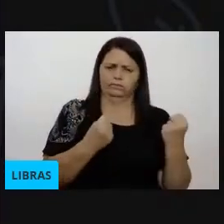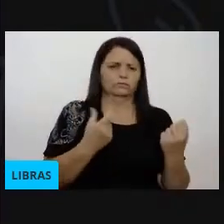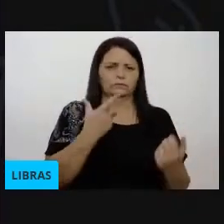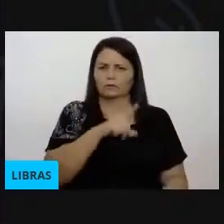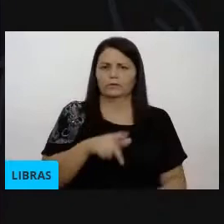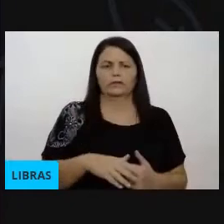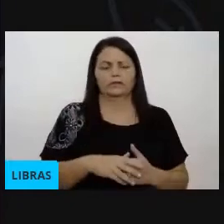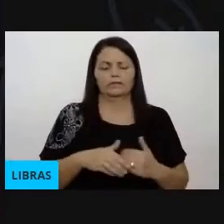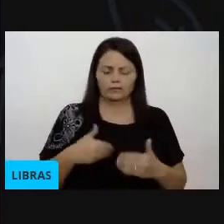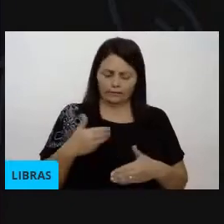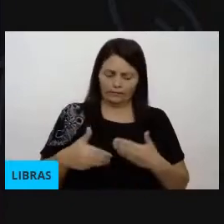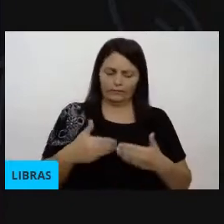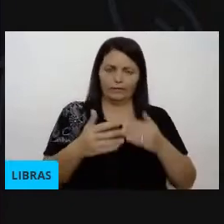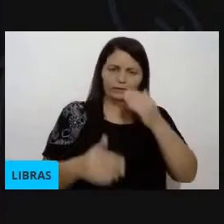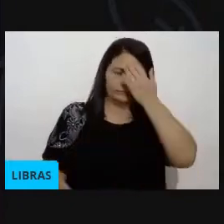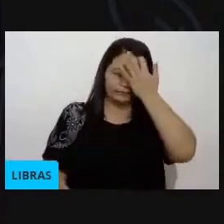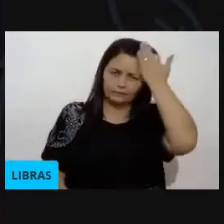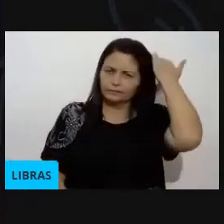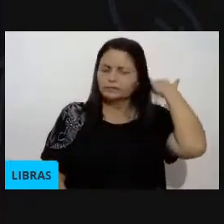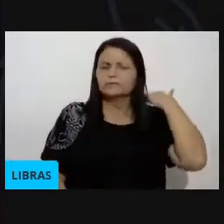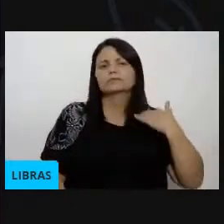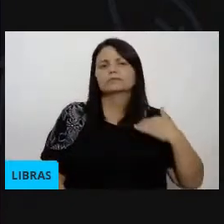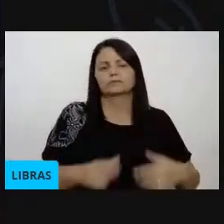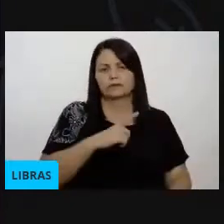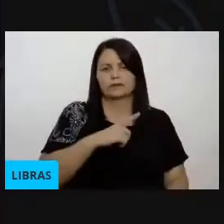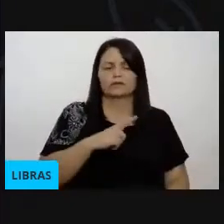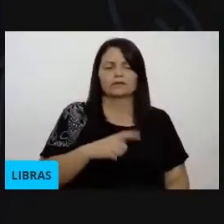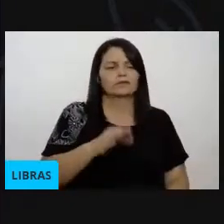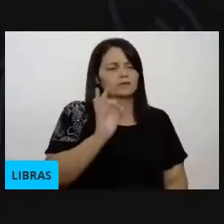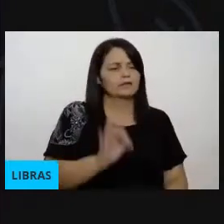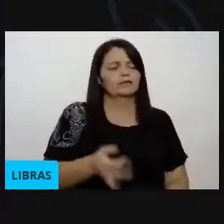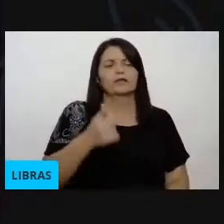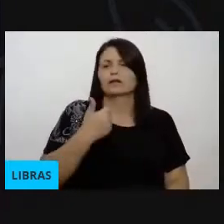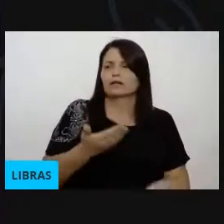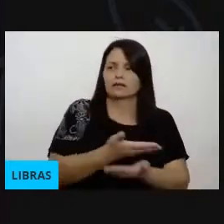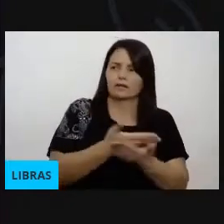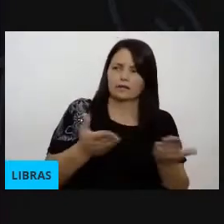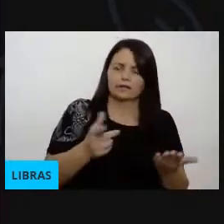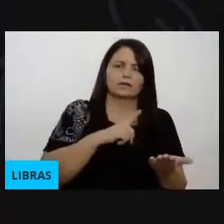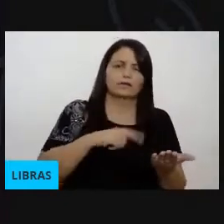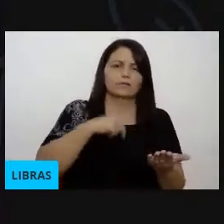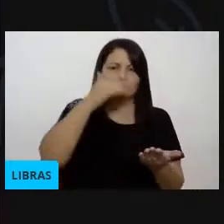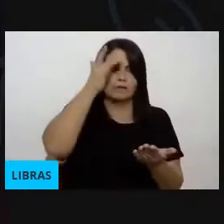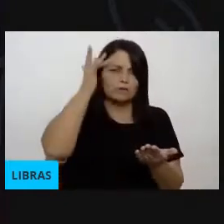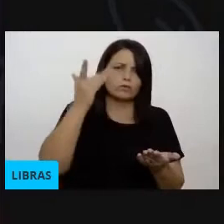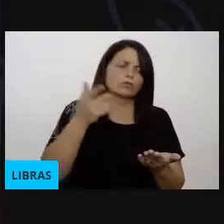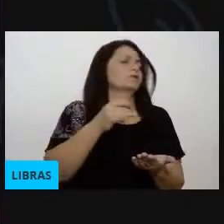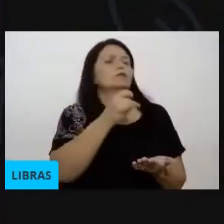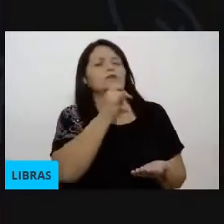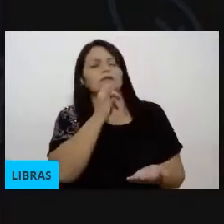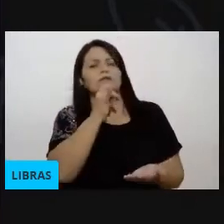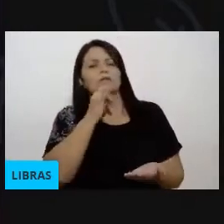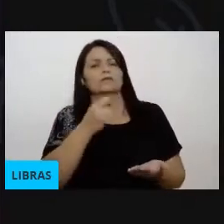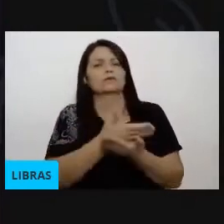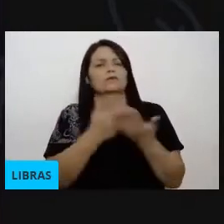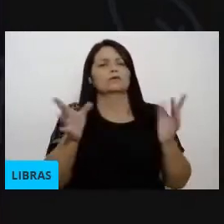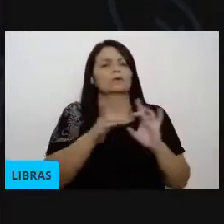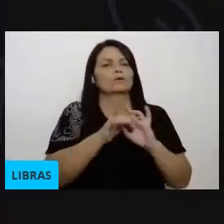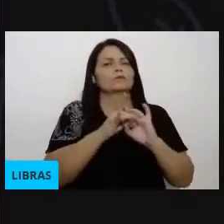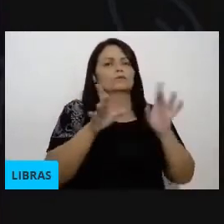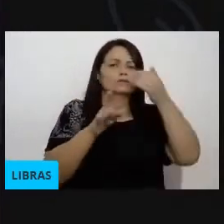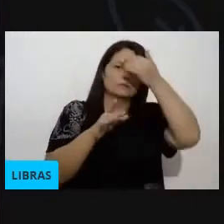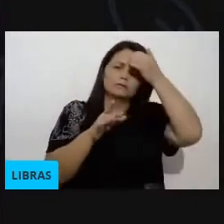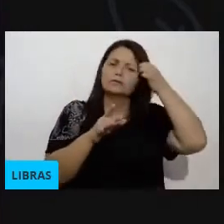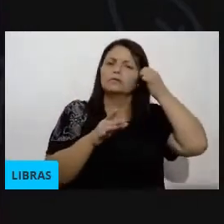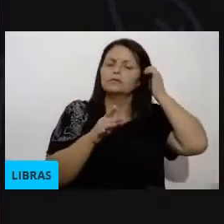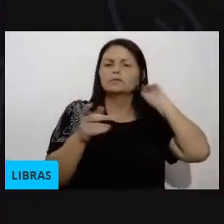E por aí vai. Eu tenho certeza que aqui tem um monte de gente que pode dar exemplos. Então, eu estou à disposição, eu quero muito